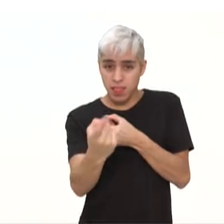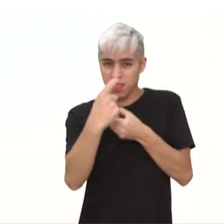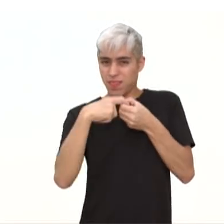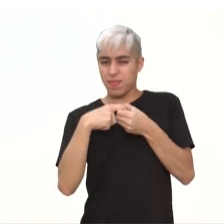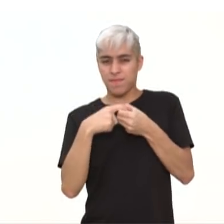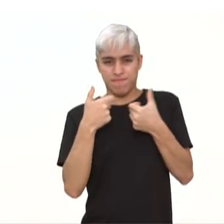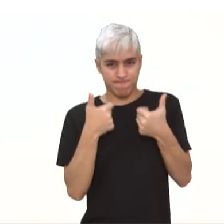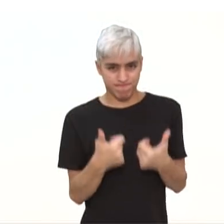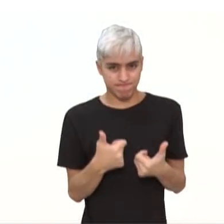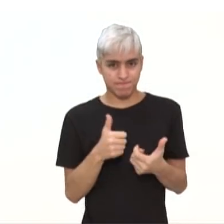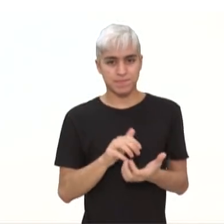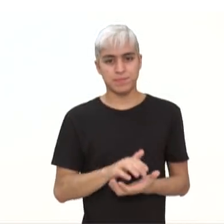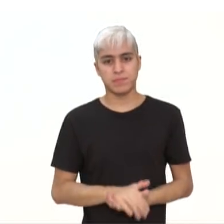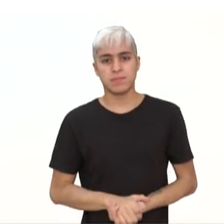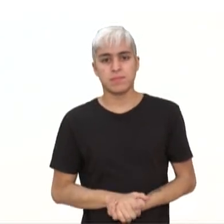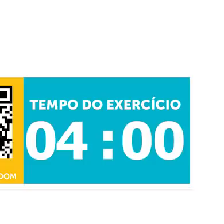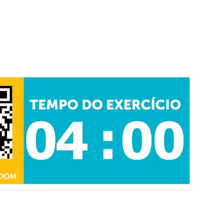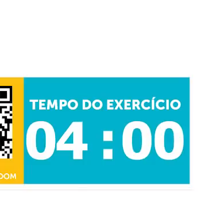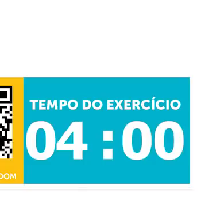gente volta.